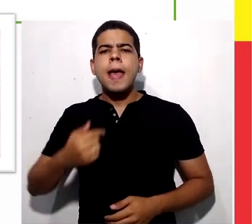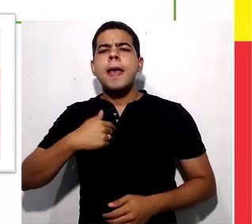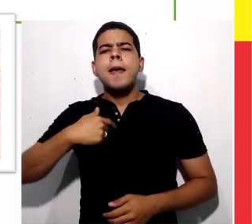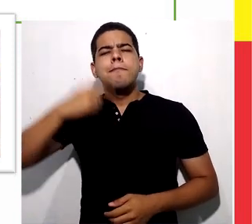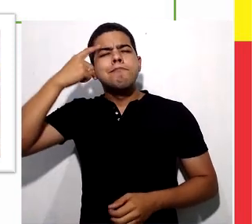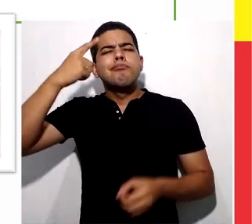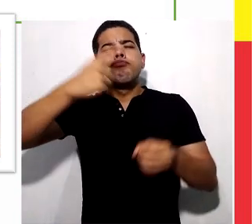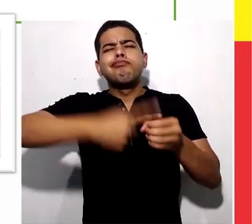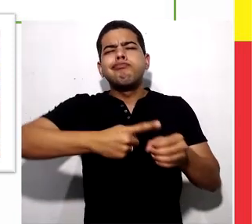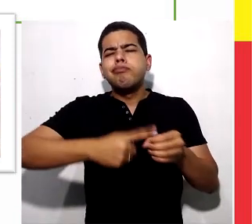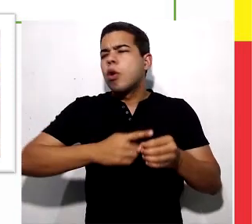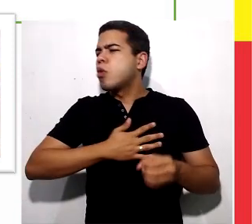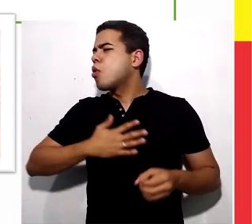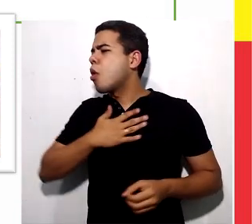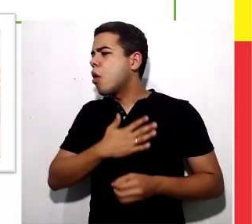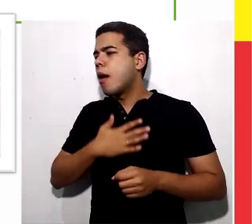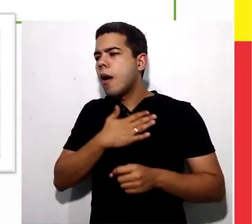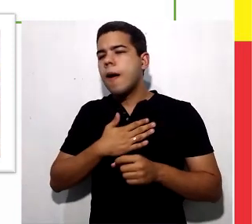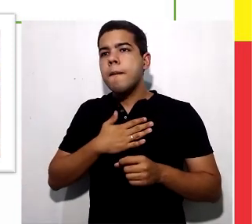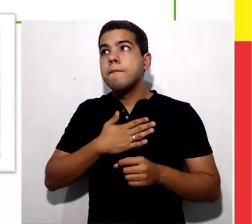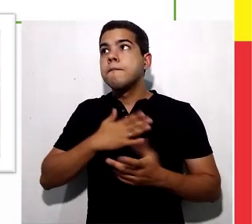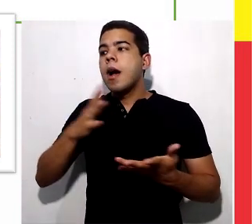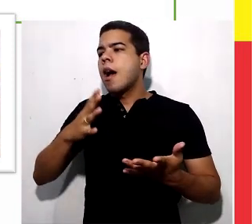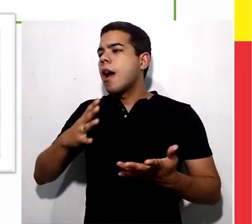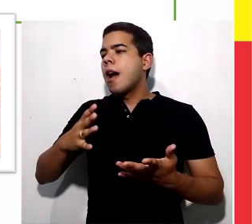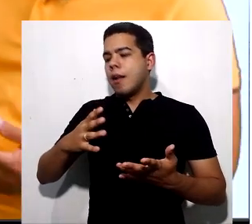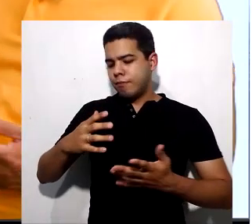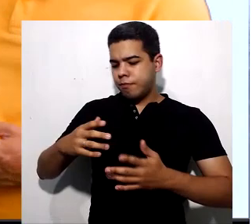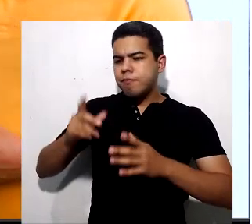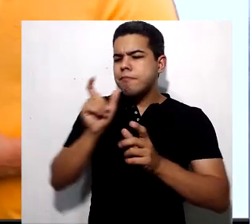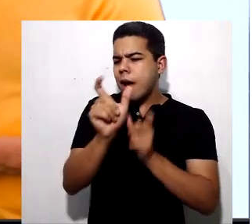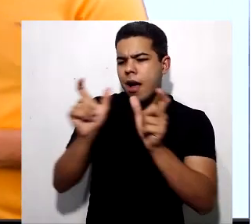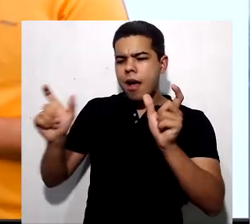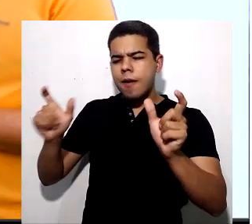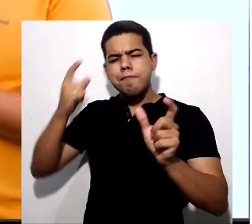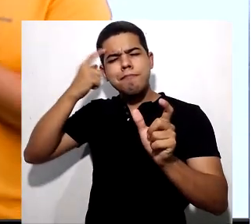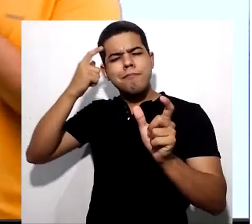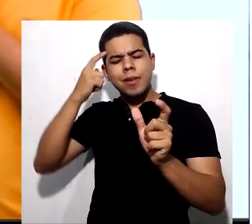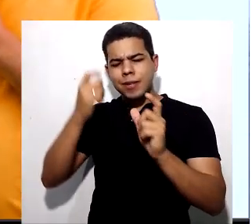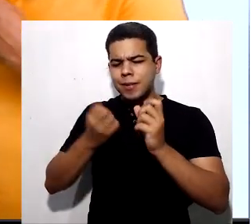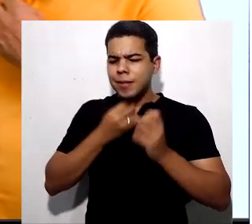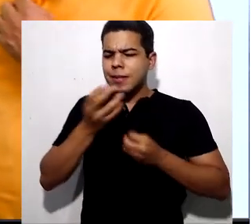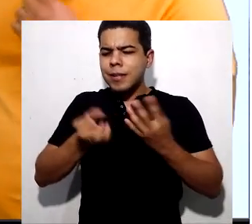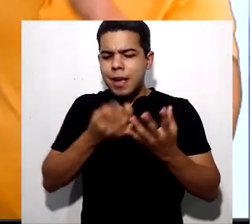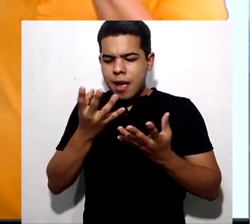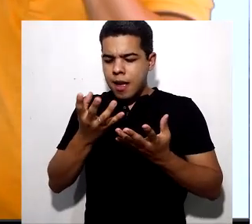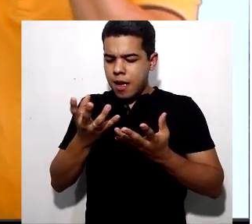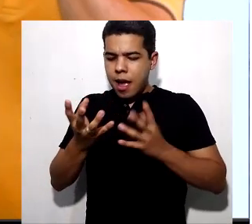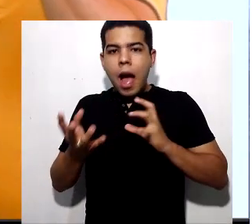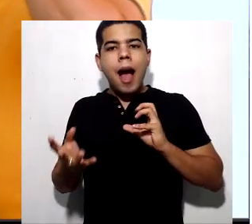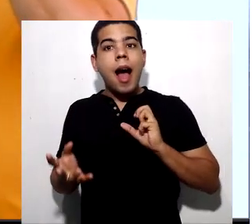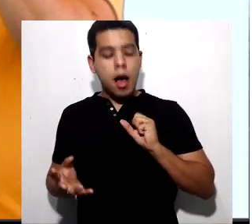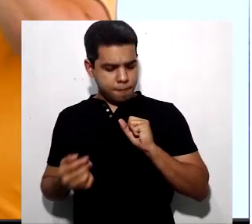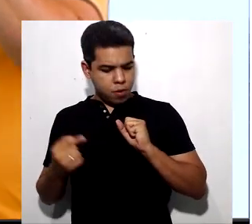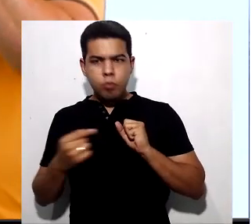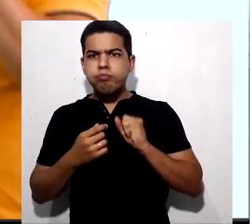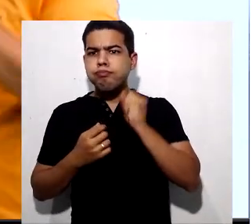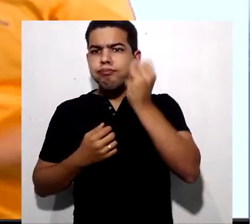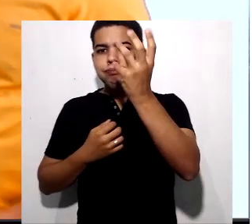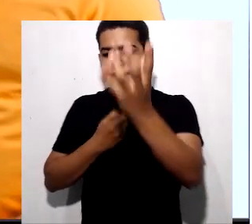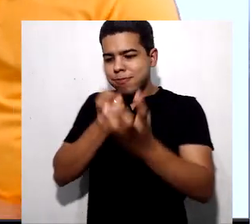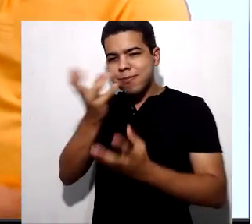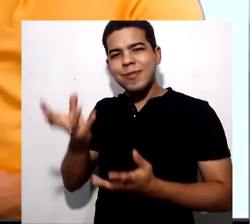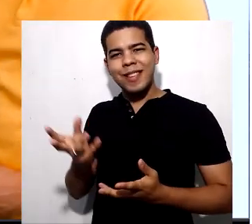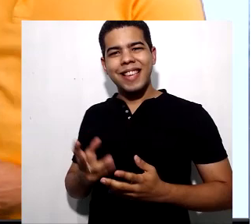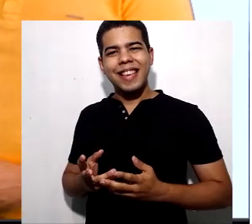mais íntimo, usei-a para palavras de amor. Essa questão, Samuel, que você falou justamente, que ela disse que ela usou a língua portuguesa, é